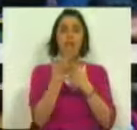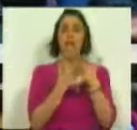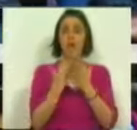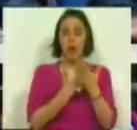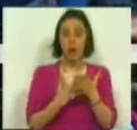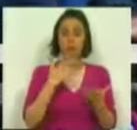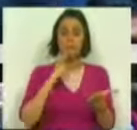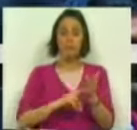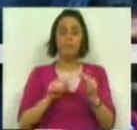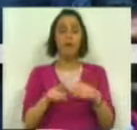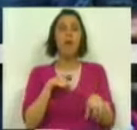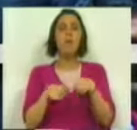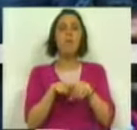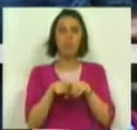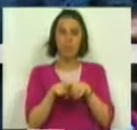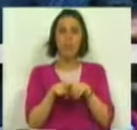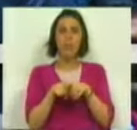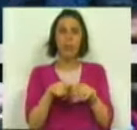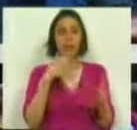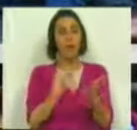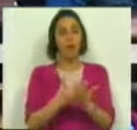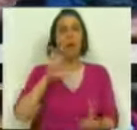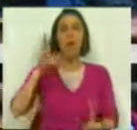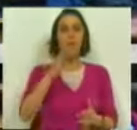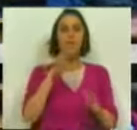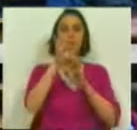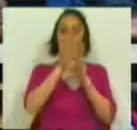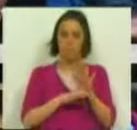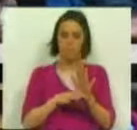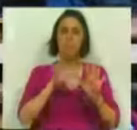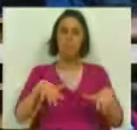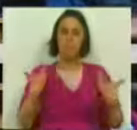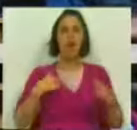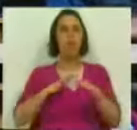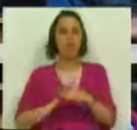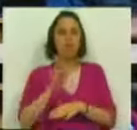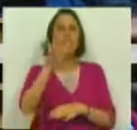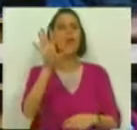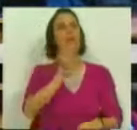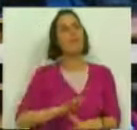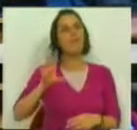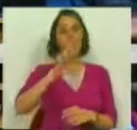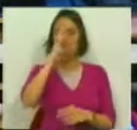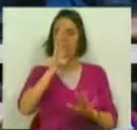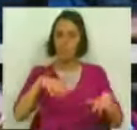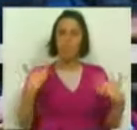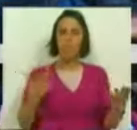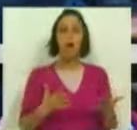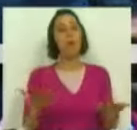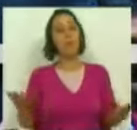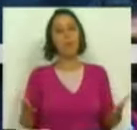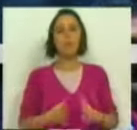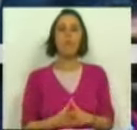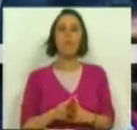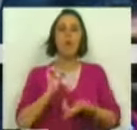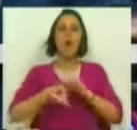económico. São políticas que dão ao país as condições para podermos crescer de uma forma sustentada. Por